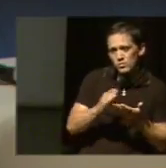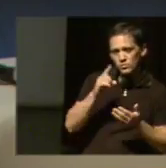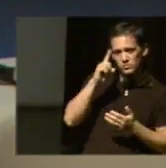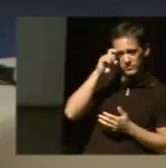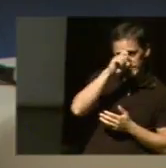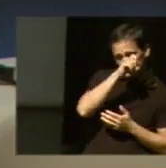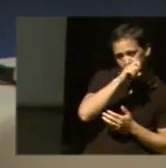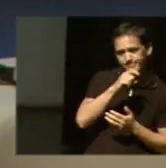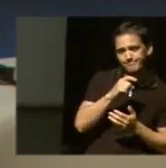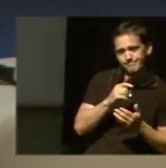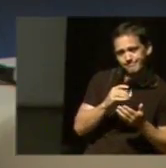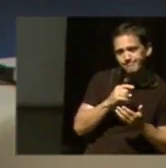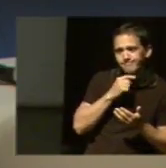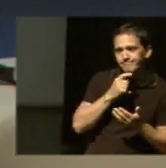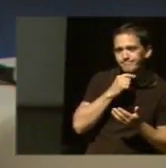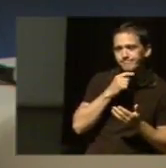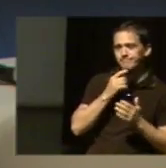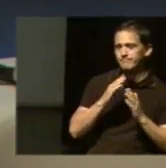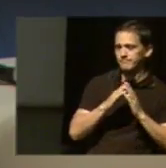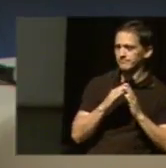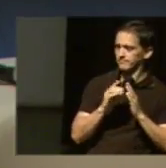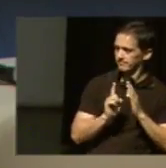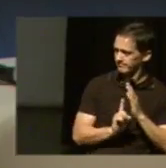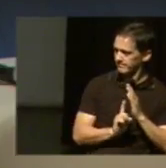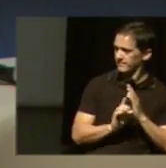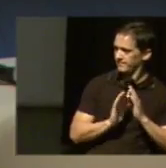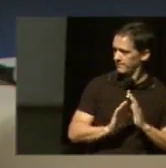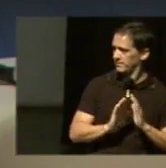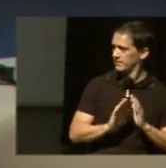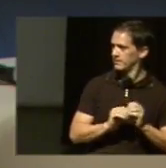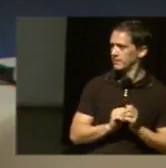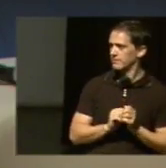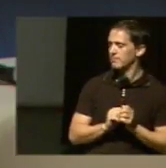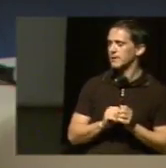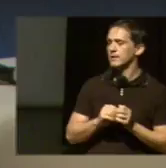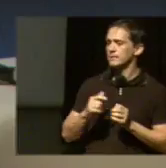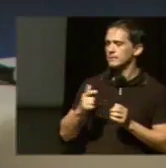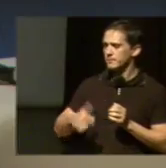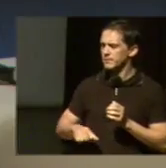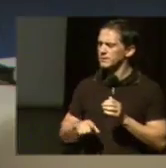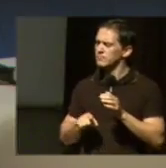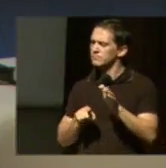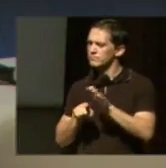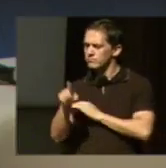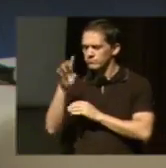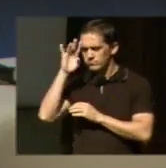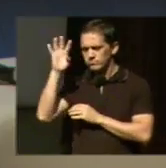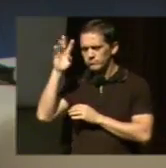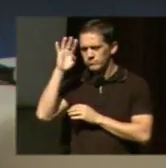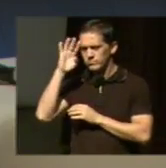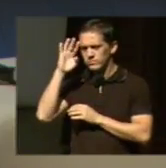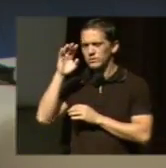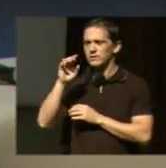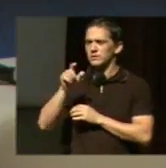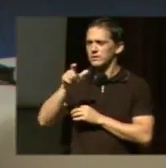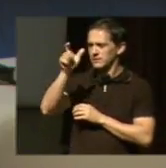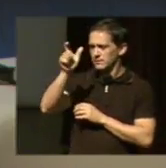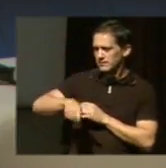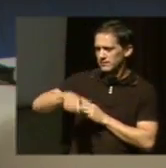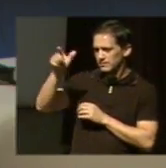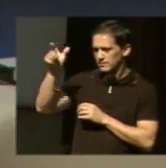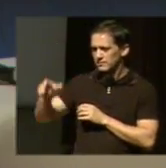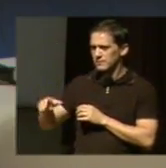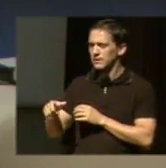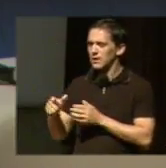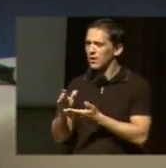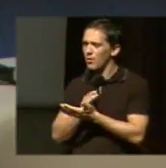funciona. E aí surge a pergunta, o que faz esta nova imagem que surge aqui com as pessoas que não